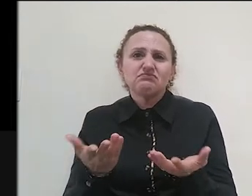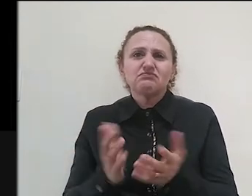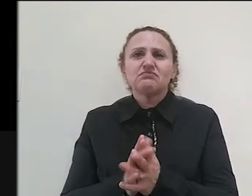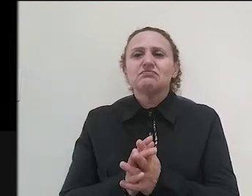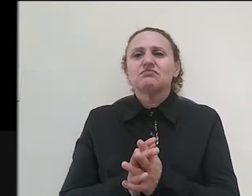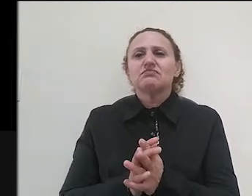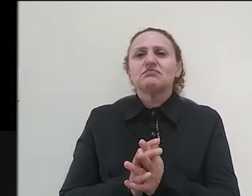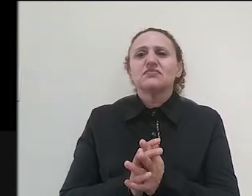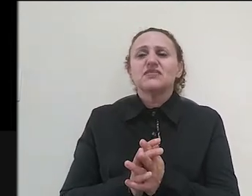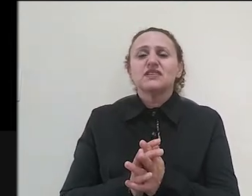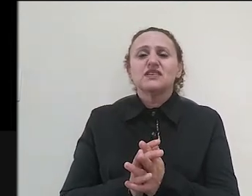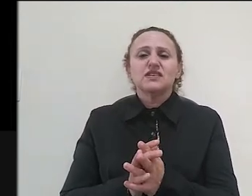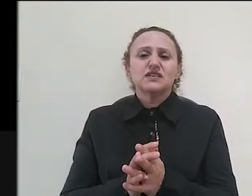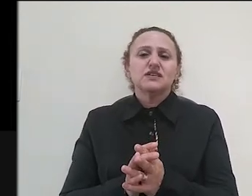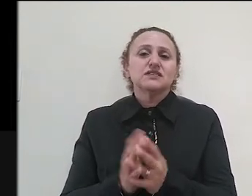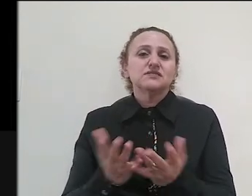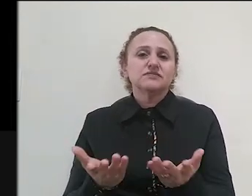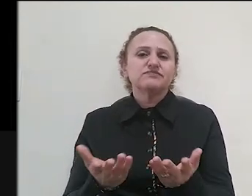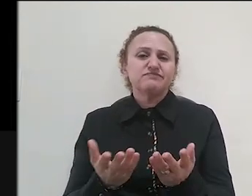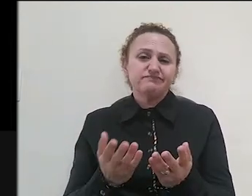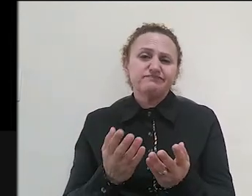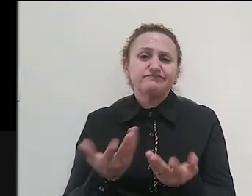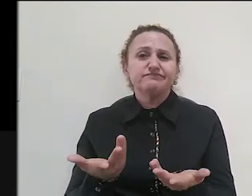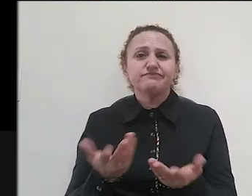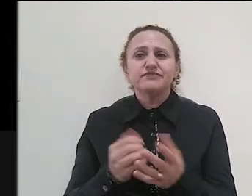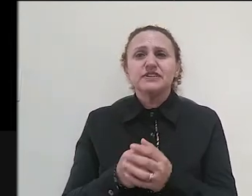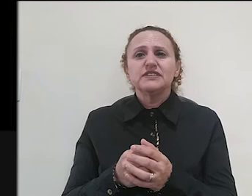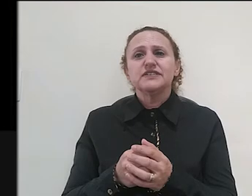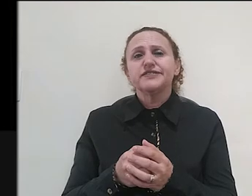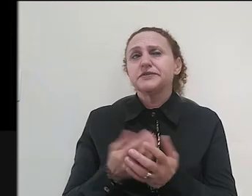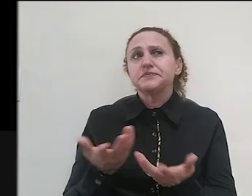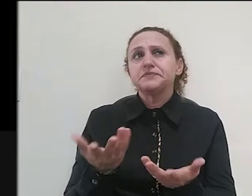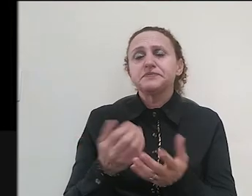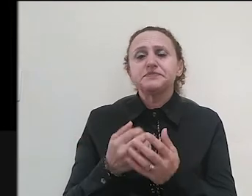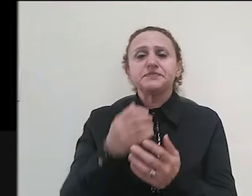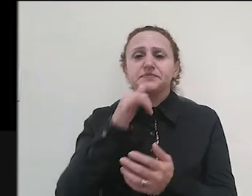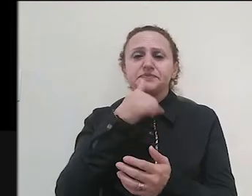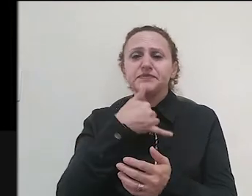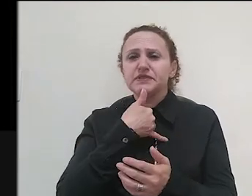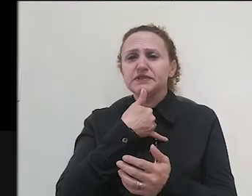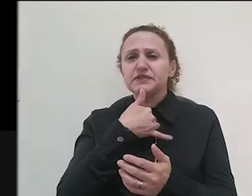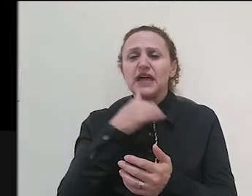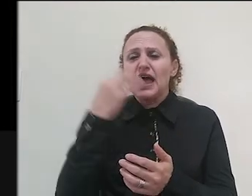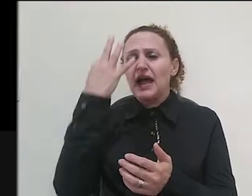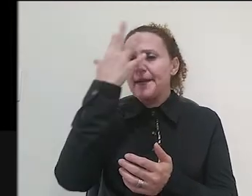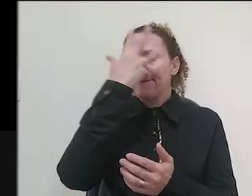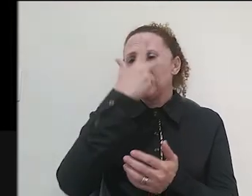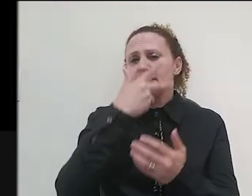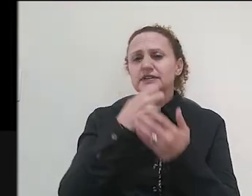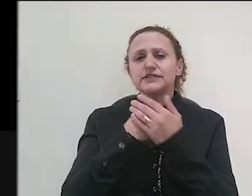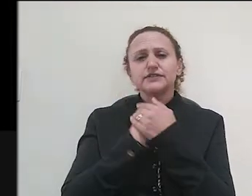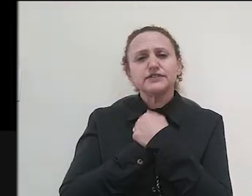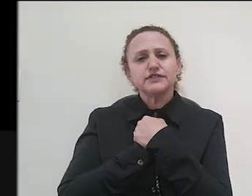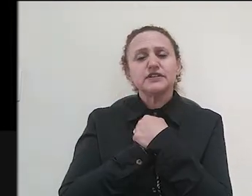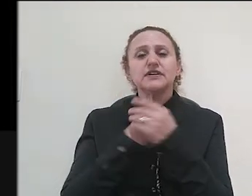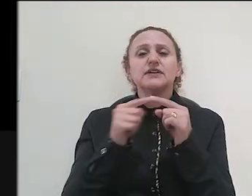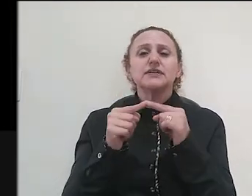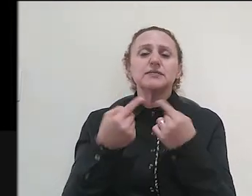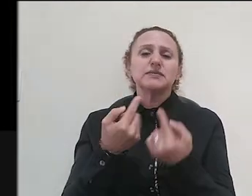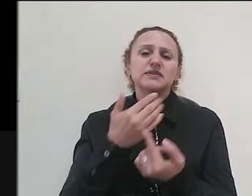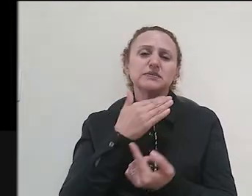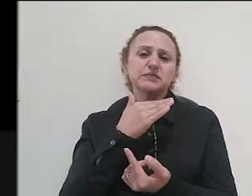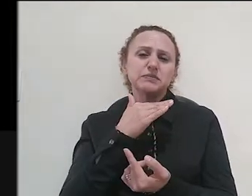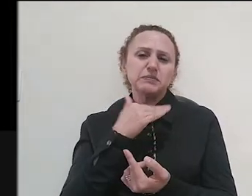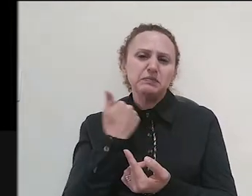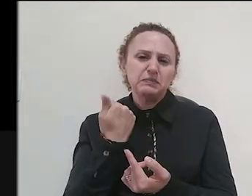louça, se te enganou a formosura vã, bem depressa verás desiludida, que em tua beleza está escondida a ocasião de morte temporã.